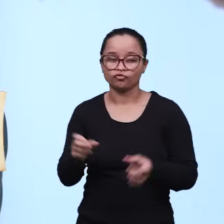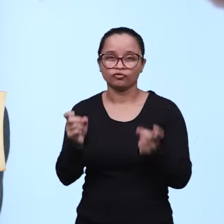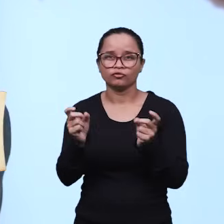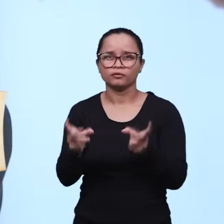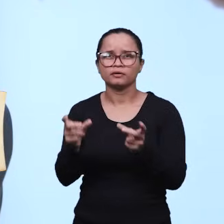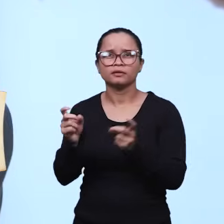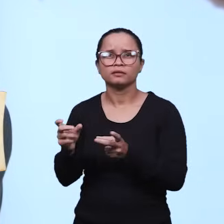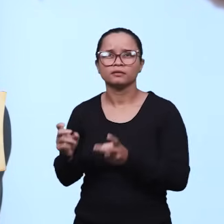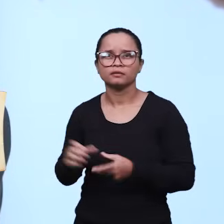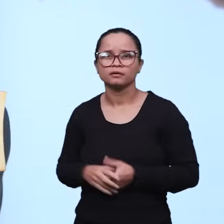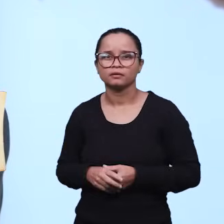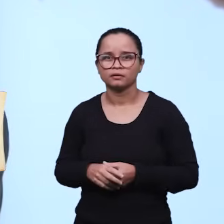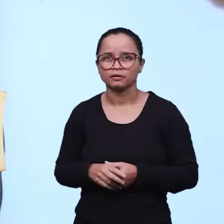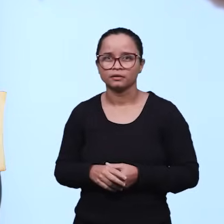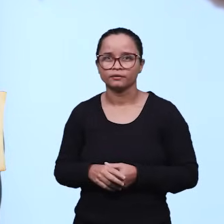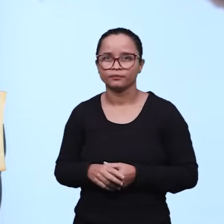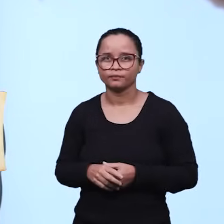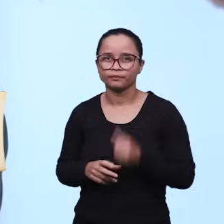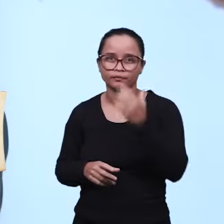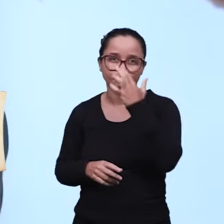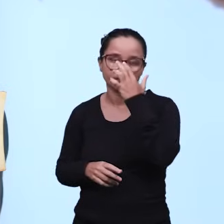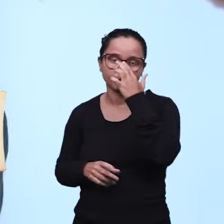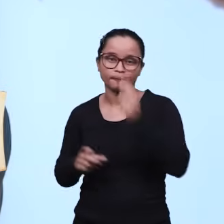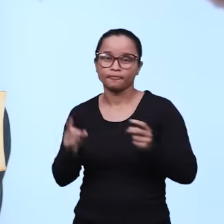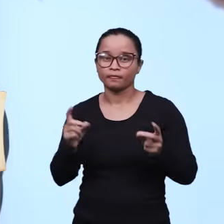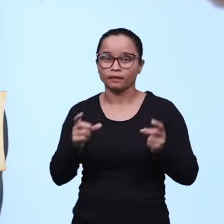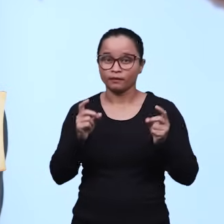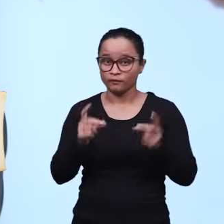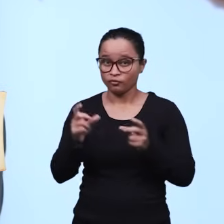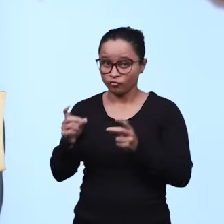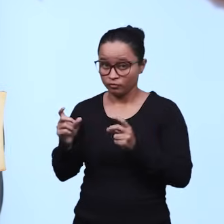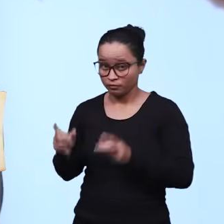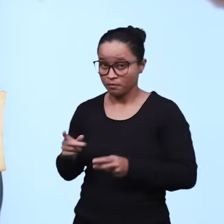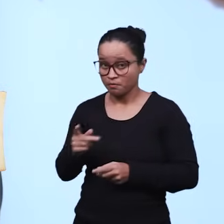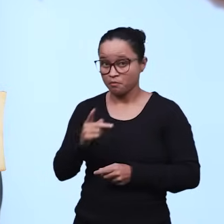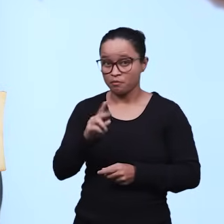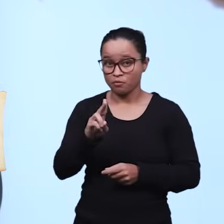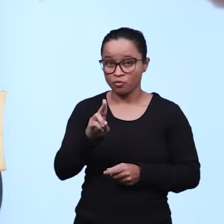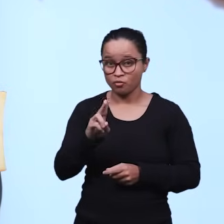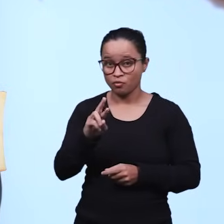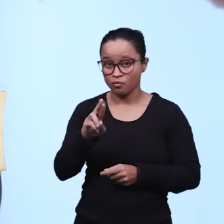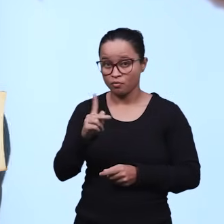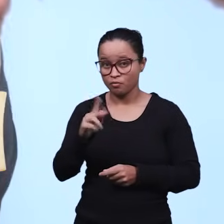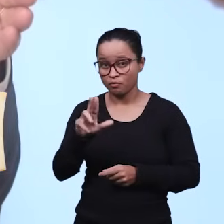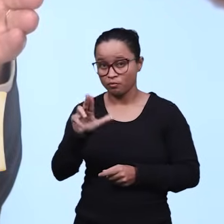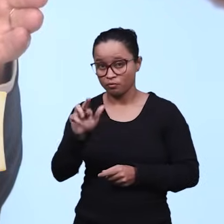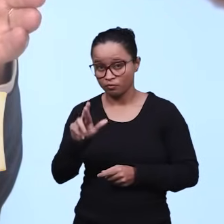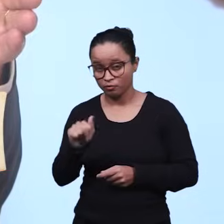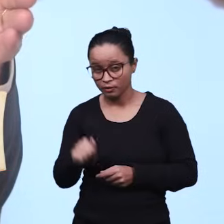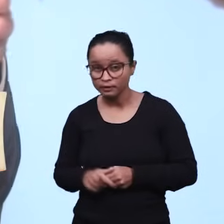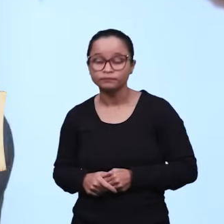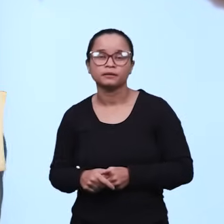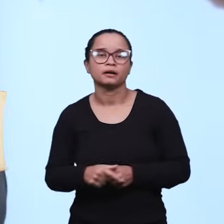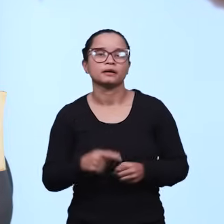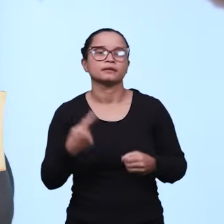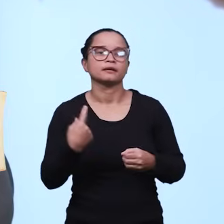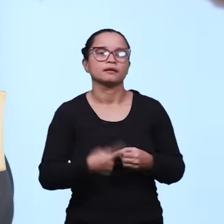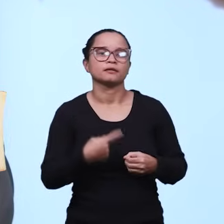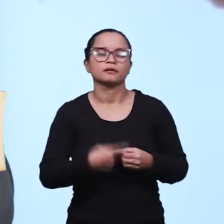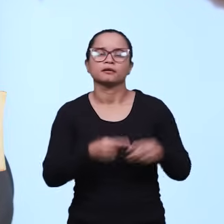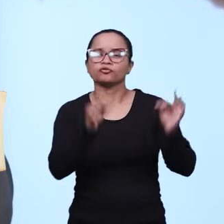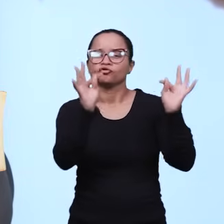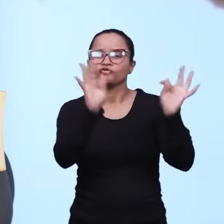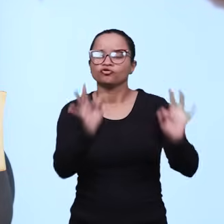de púrpura da cidade de Tiatira, que já era serva do Senhor, mas ouviu